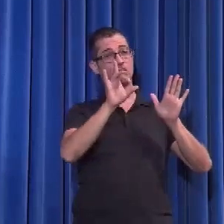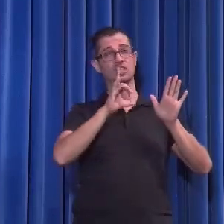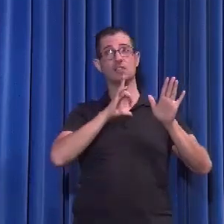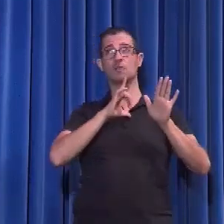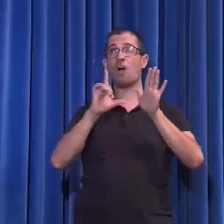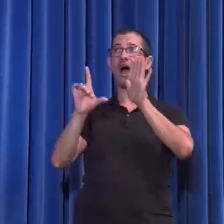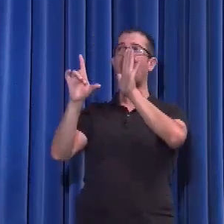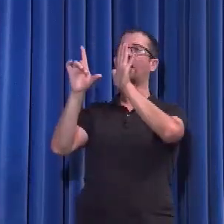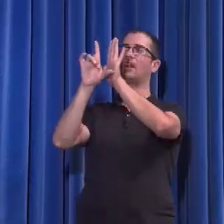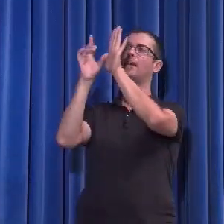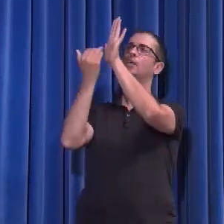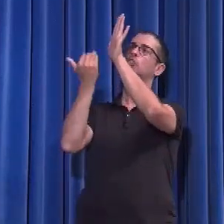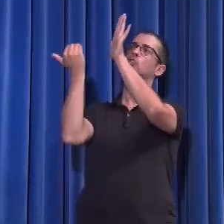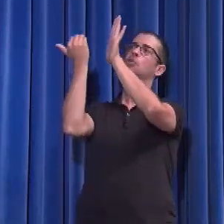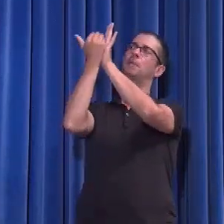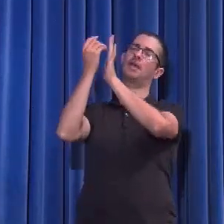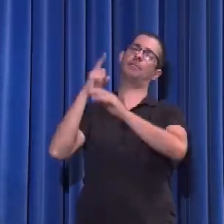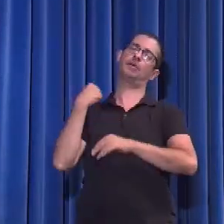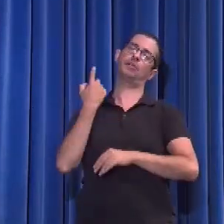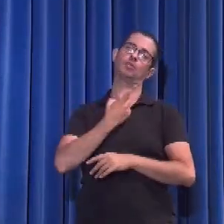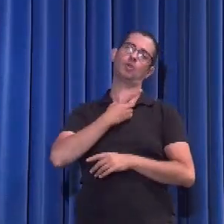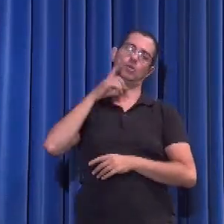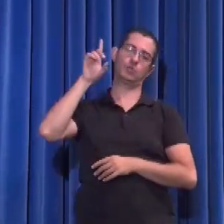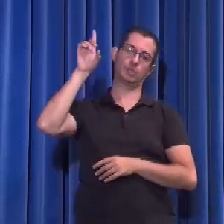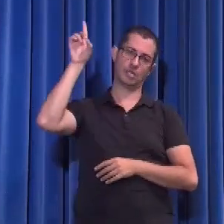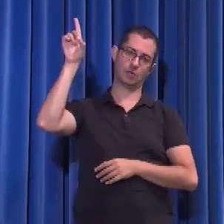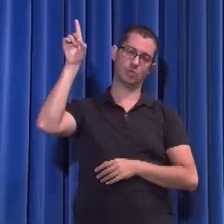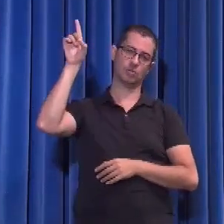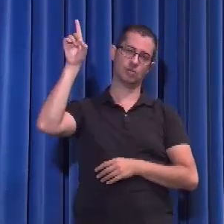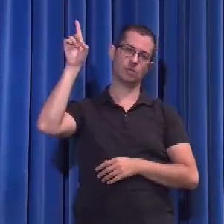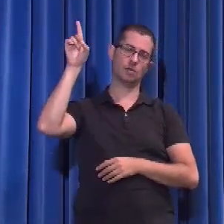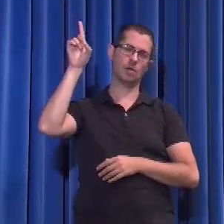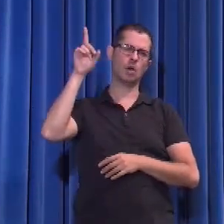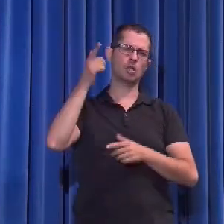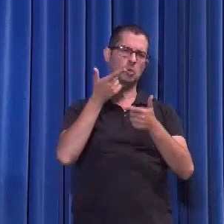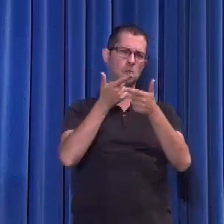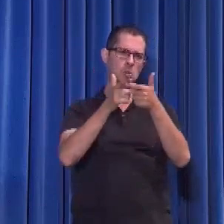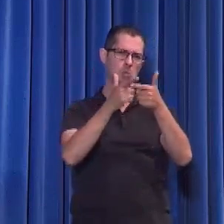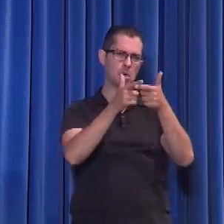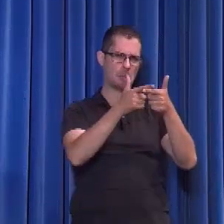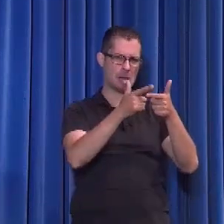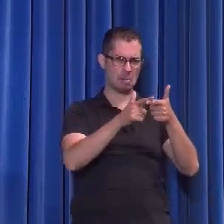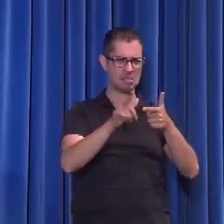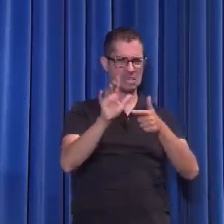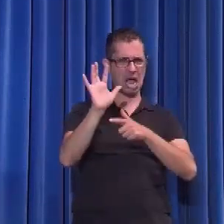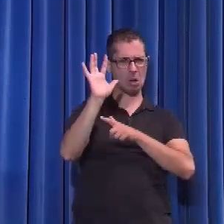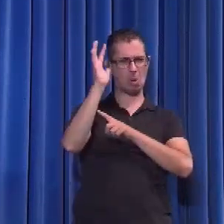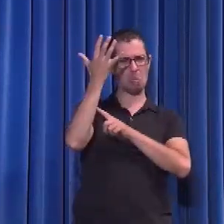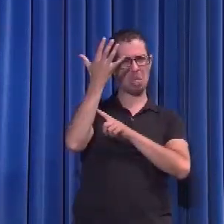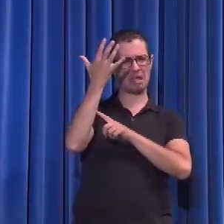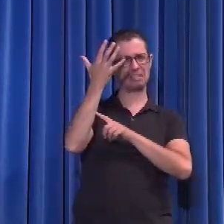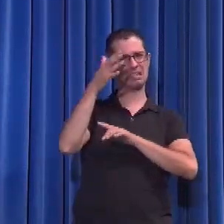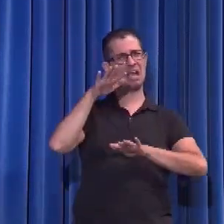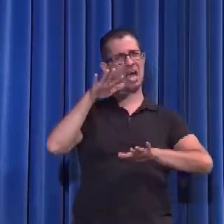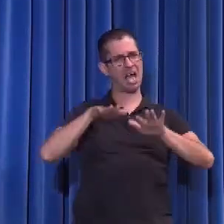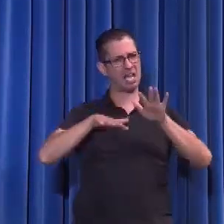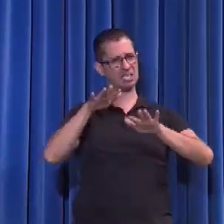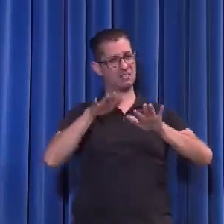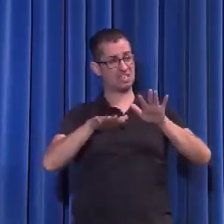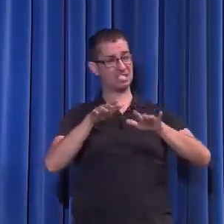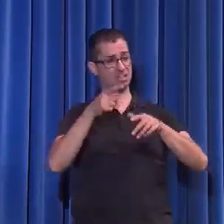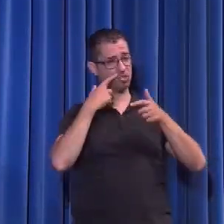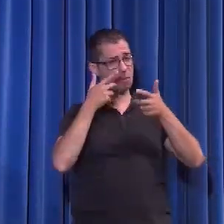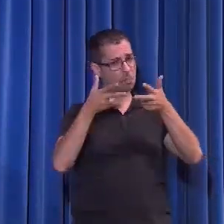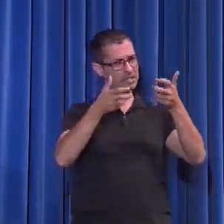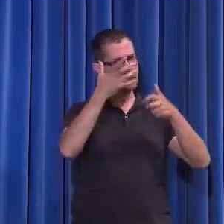o nosso Deus. Quando a calamidade vem, de repente nós vimos pessoas se